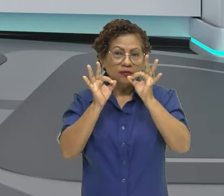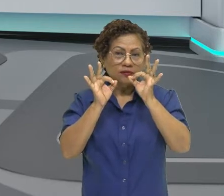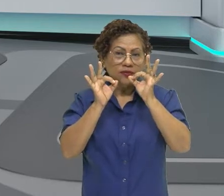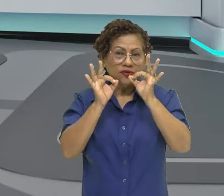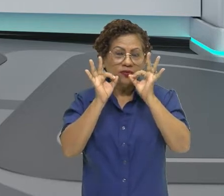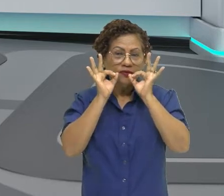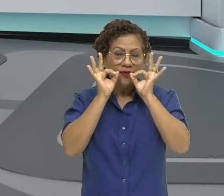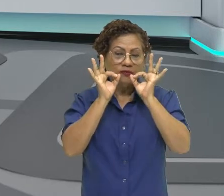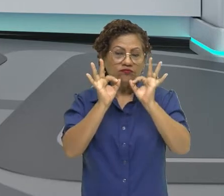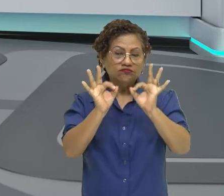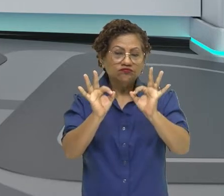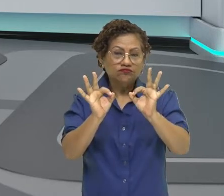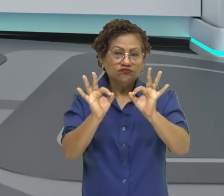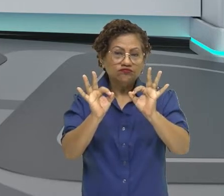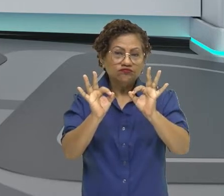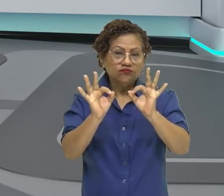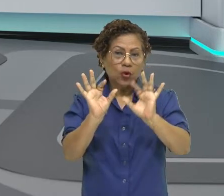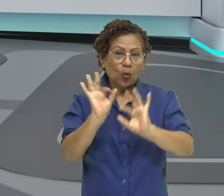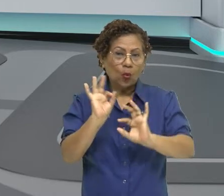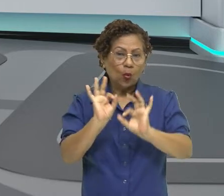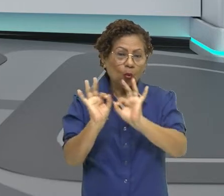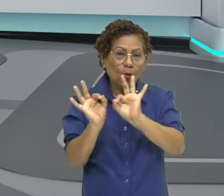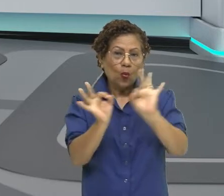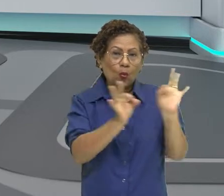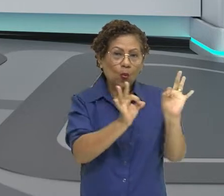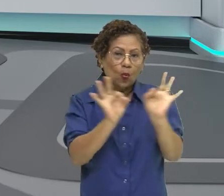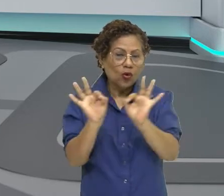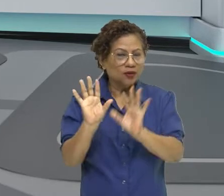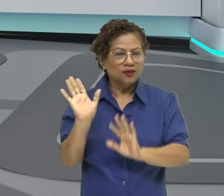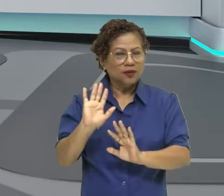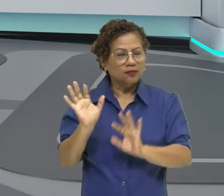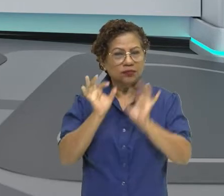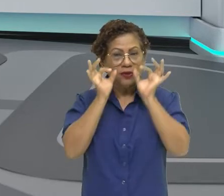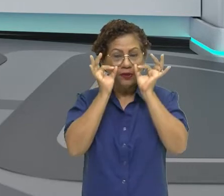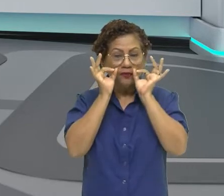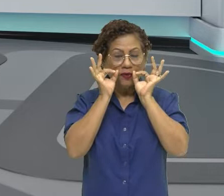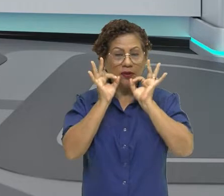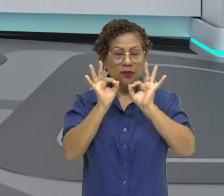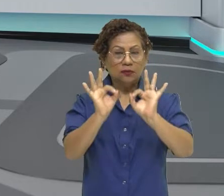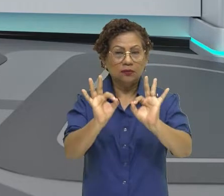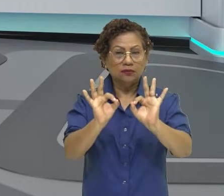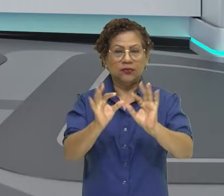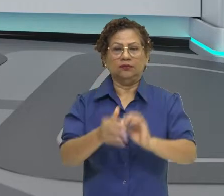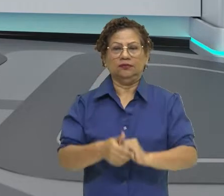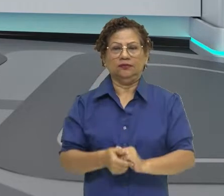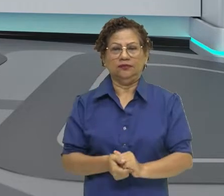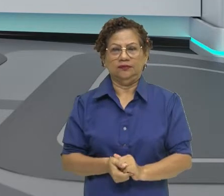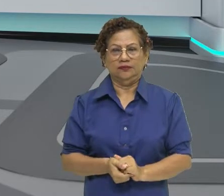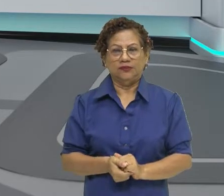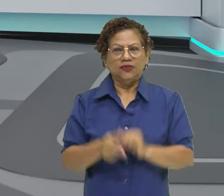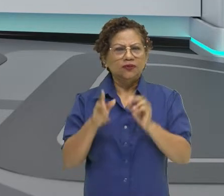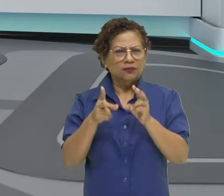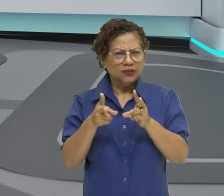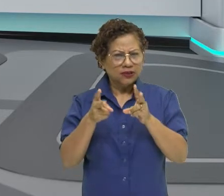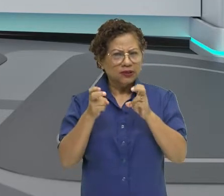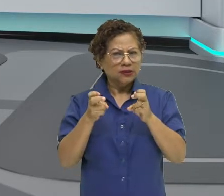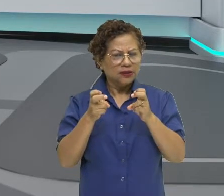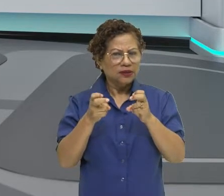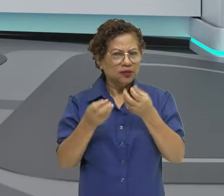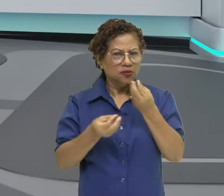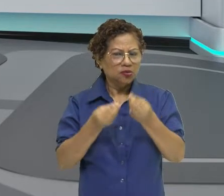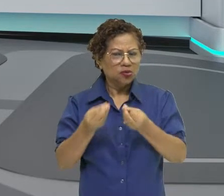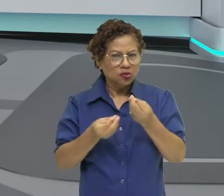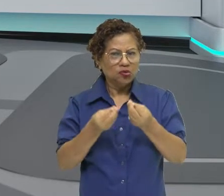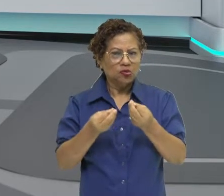para frente. É anatomicamente, né, estruturalmente, digamos assim, quase impossível.